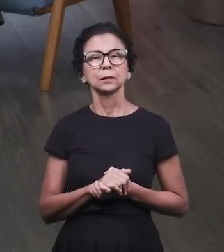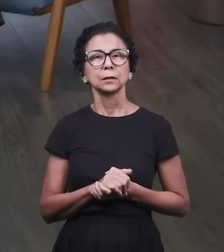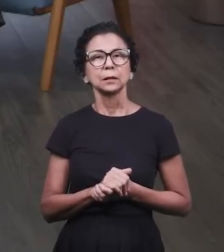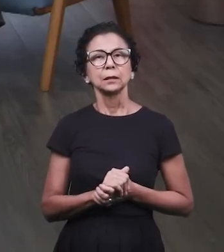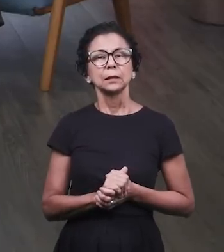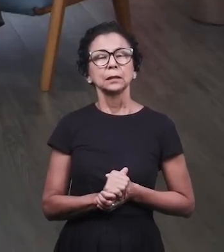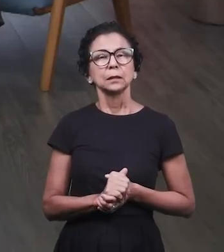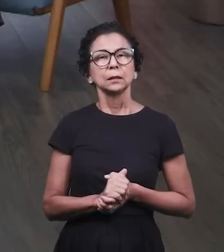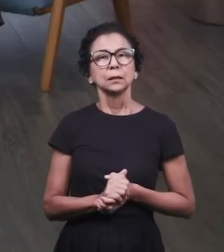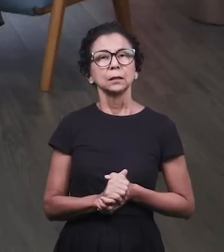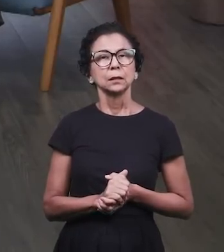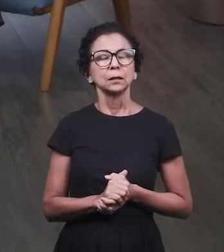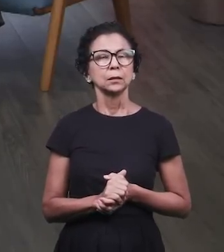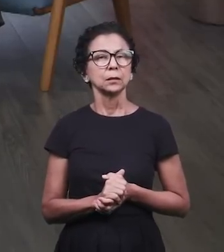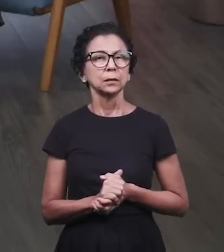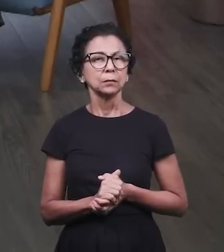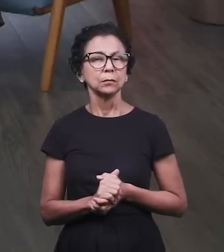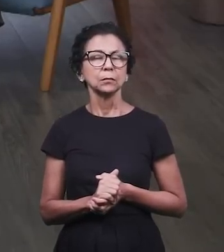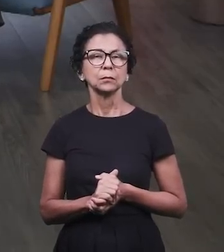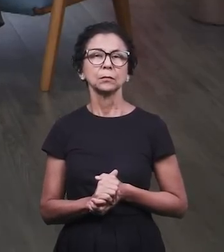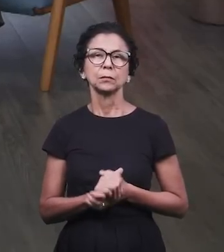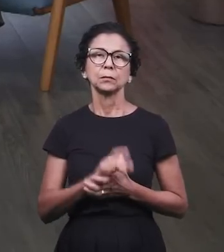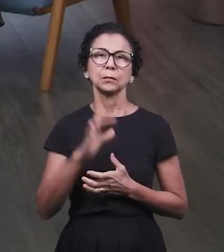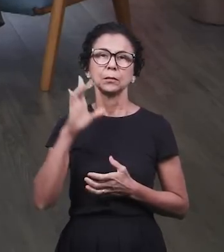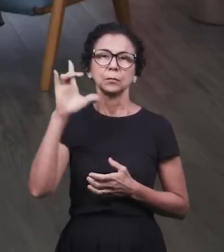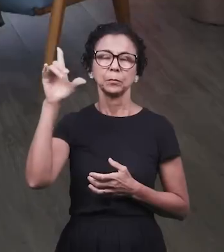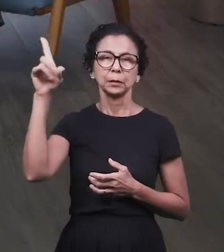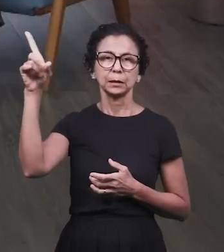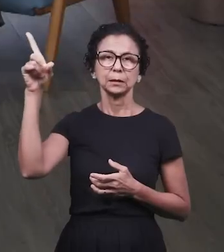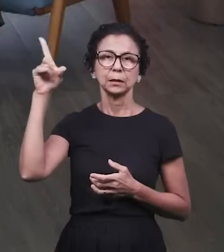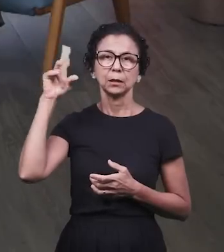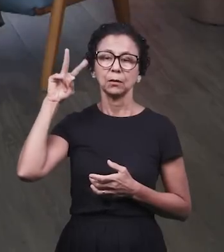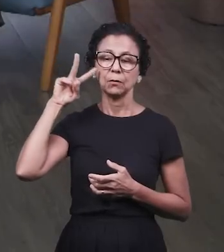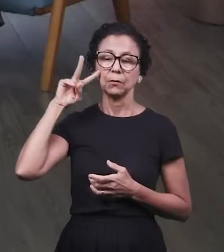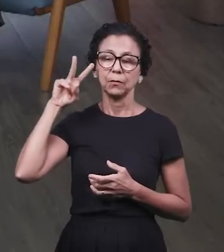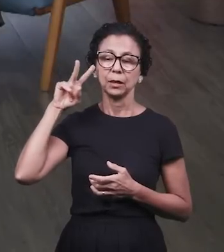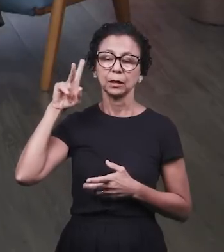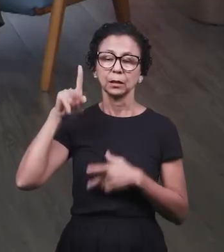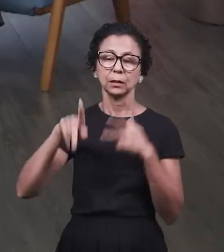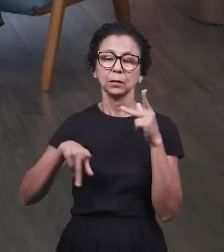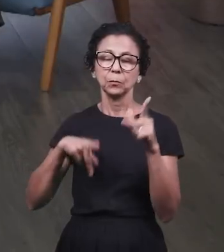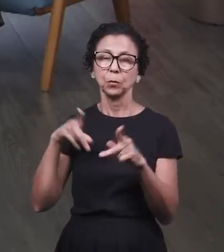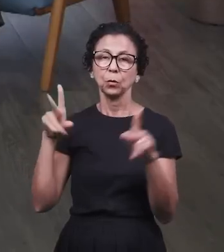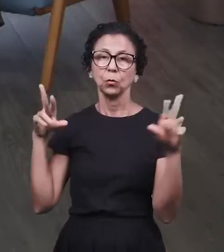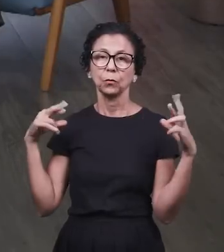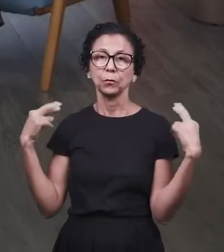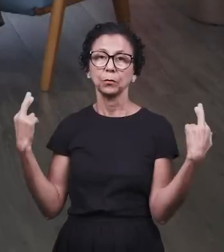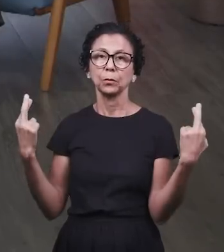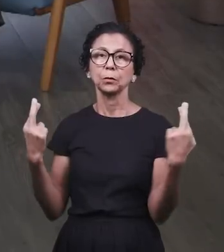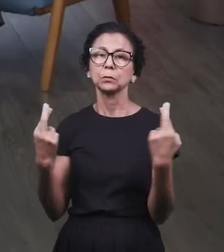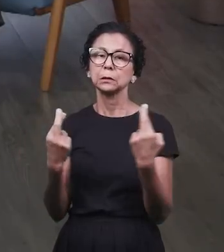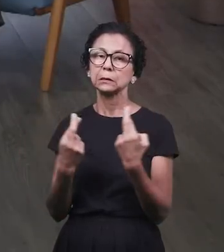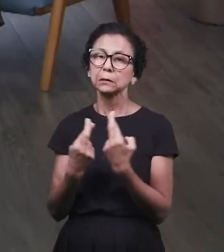entre todos, Deus possa enxergar naquele povo que está ali, singelamente, reunido,